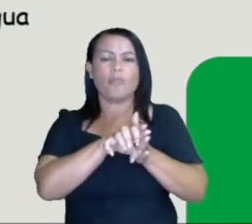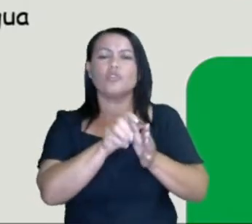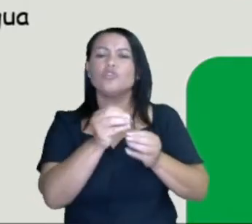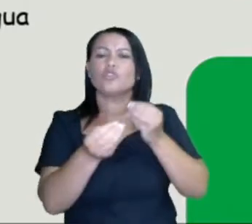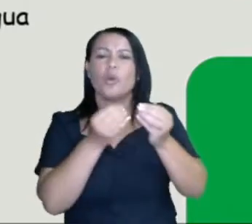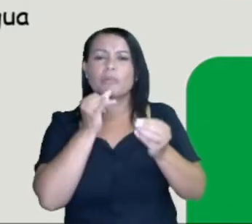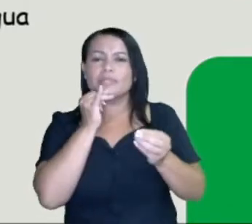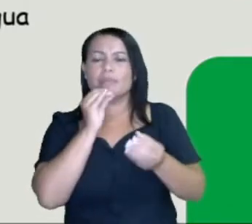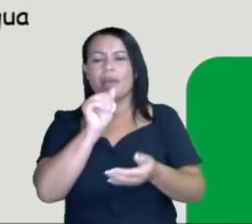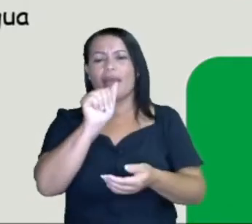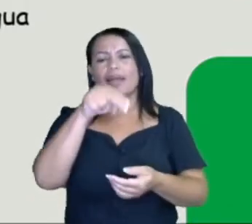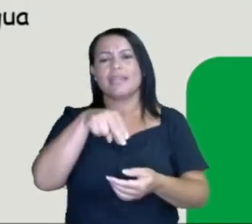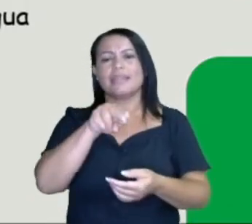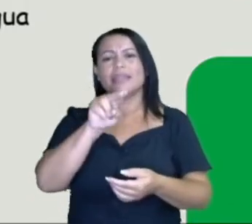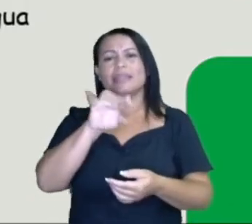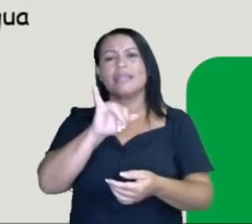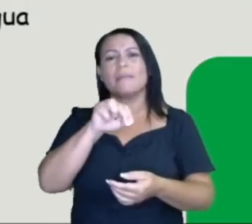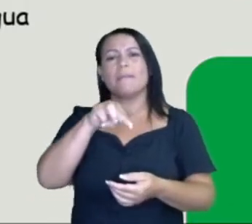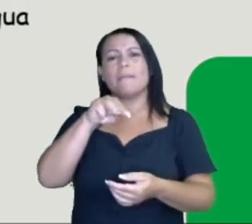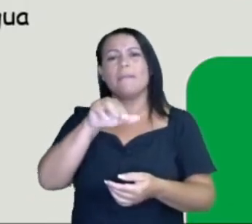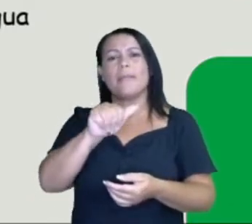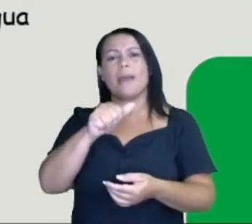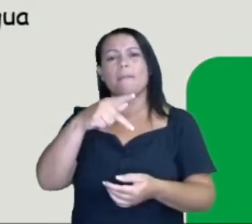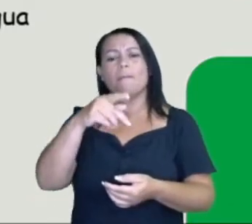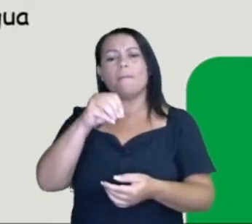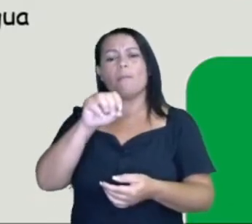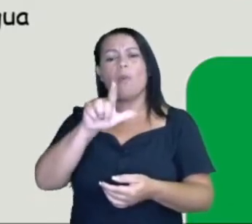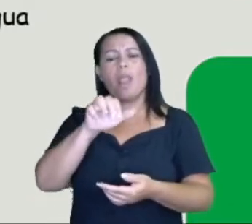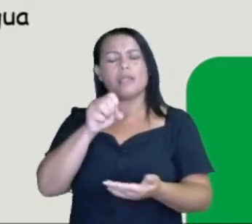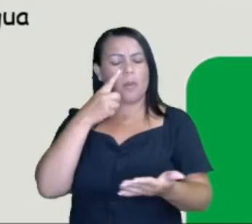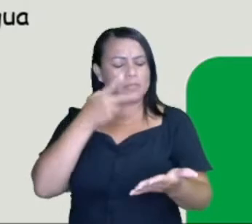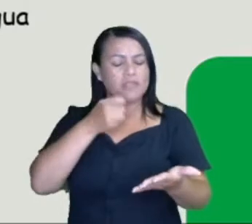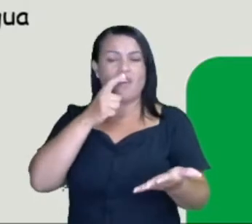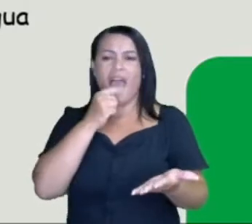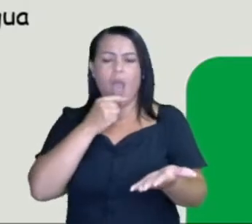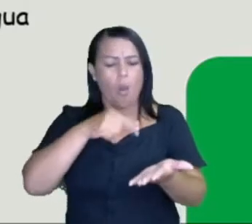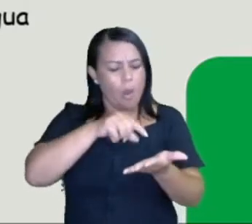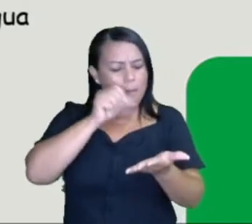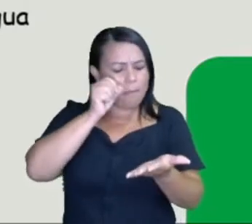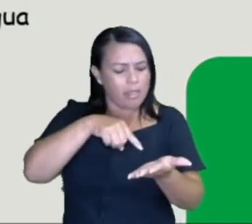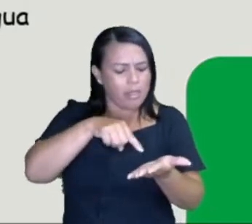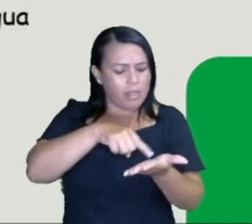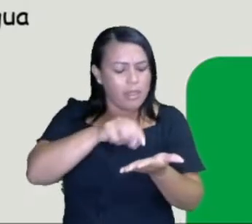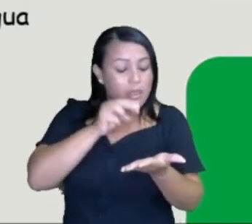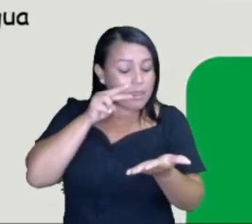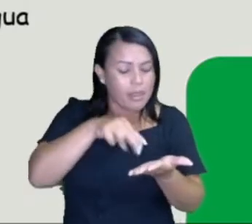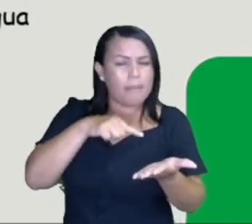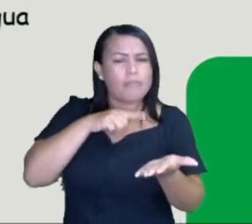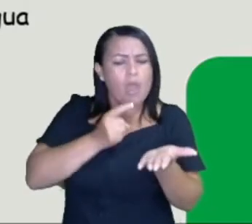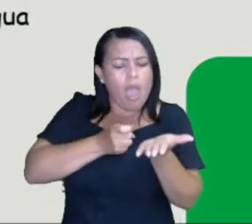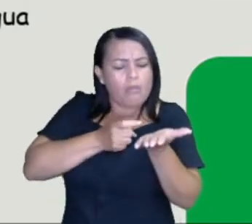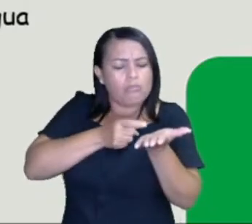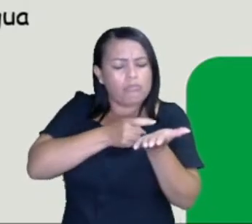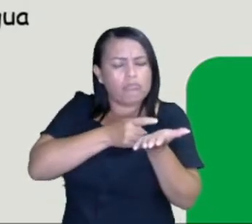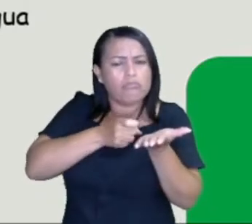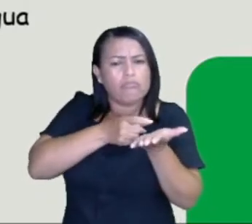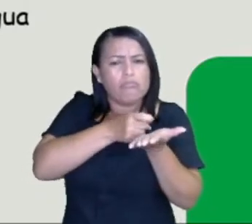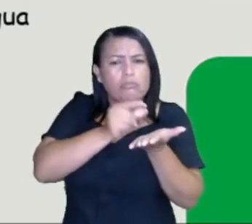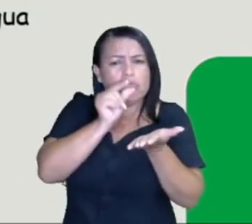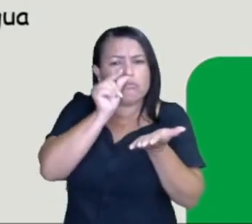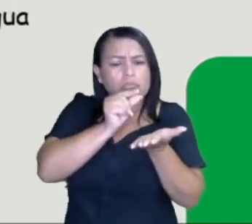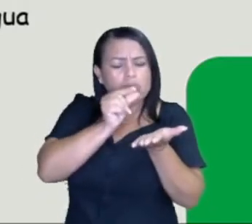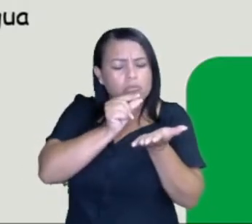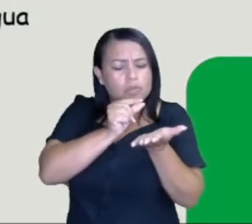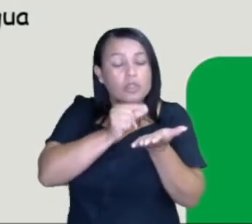de animáculos, e observou que então que dentro da água havia pequenos seres vivos. Ele criou um